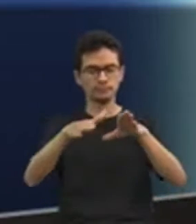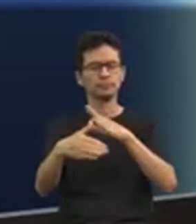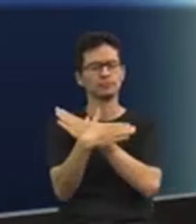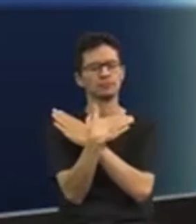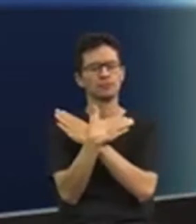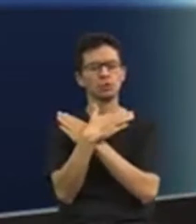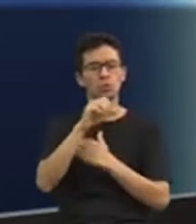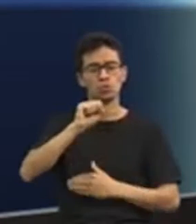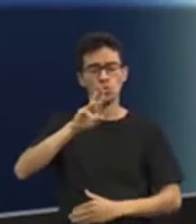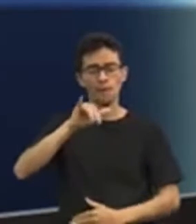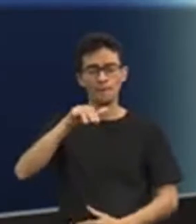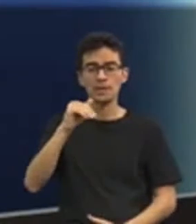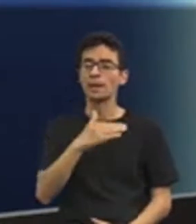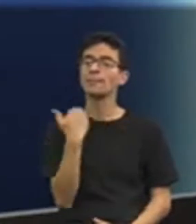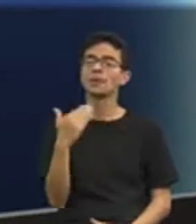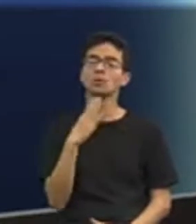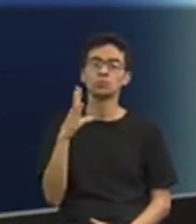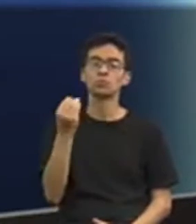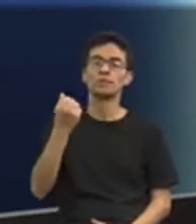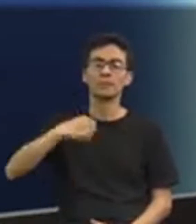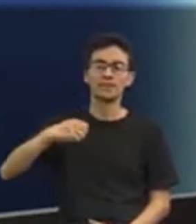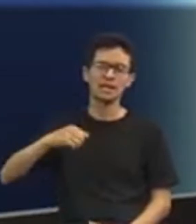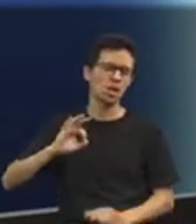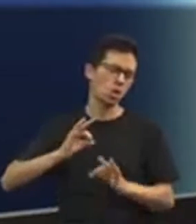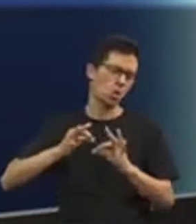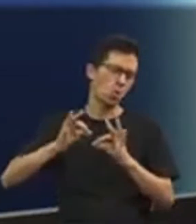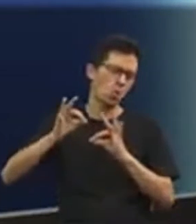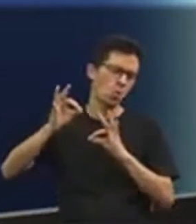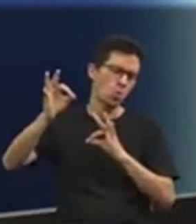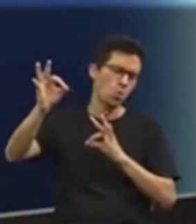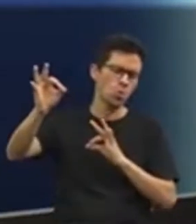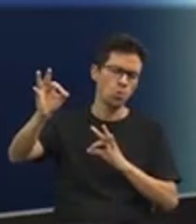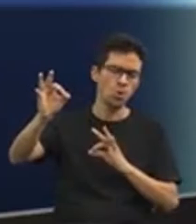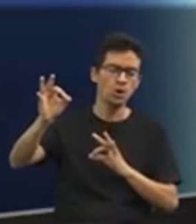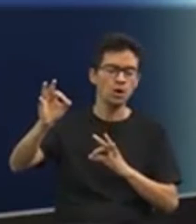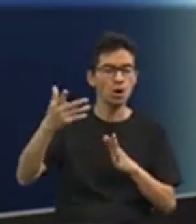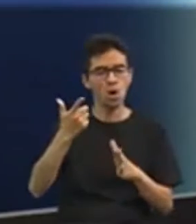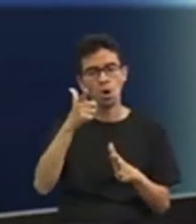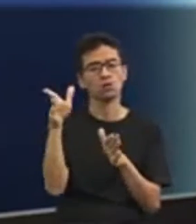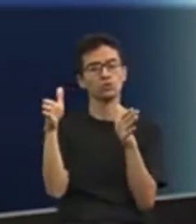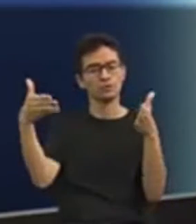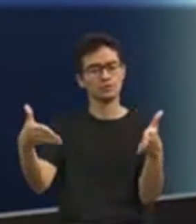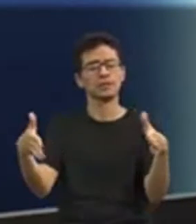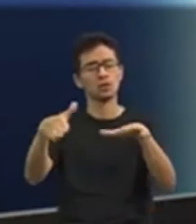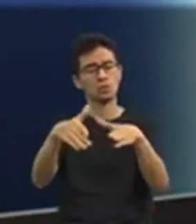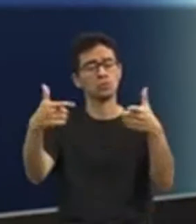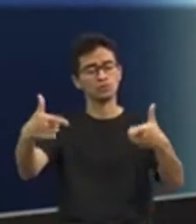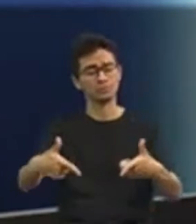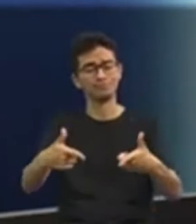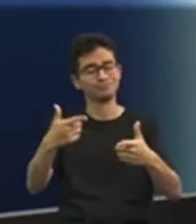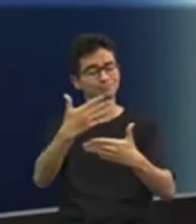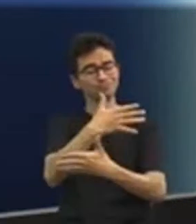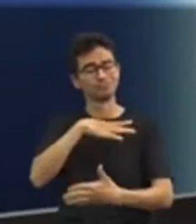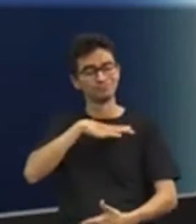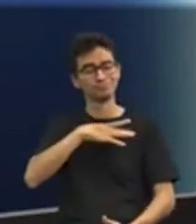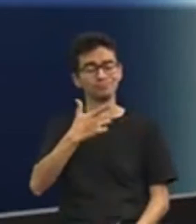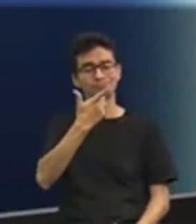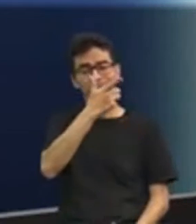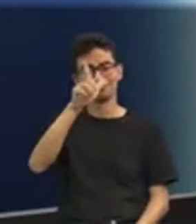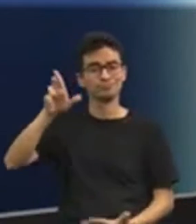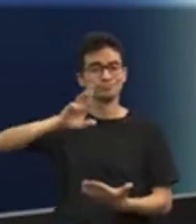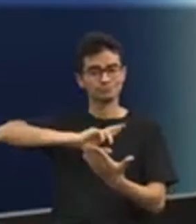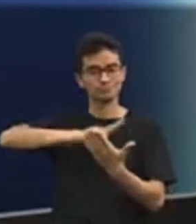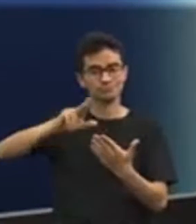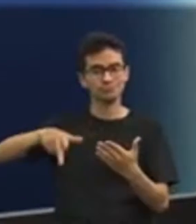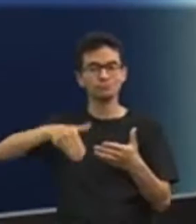por quê em Sucupira e tenho que andar Léguas para serem enterradas no cemitério numa outra cidade mãe E aí tinha até o slogan